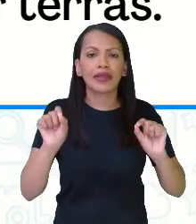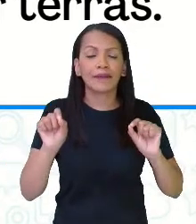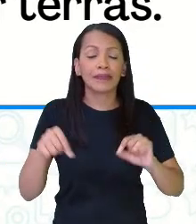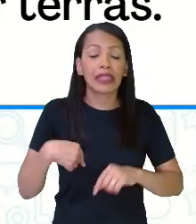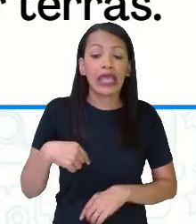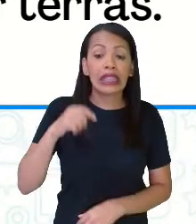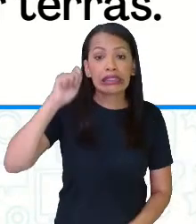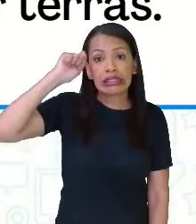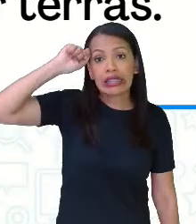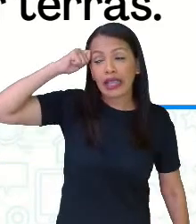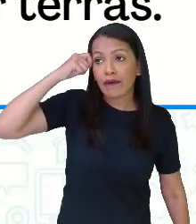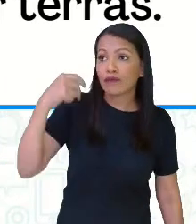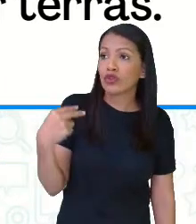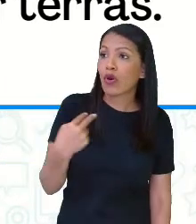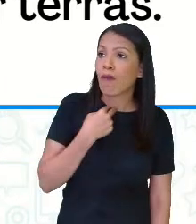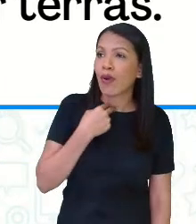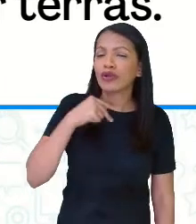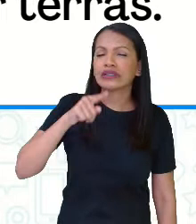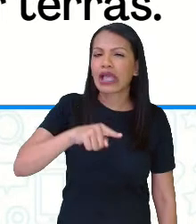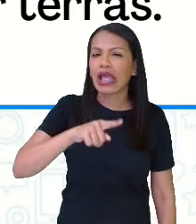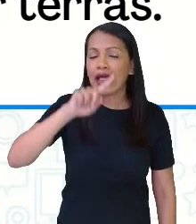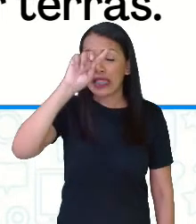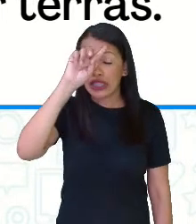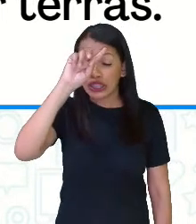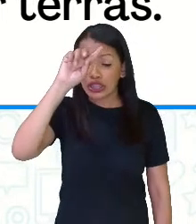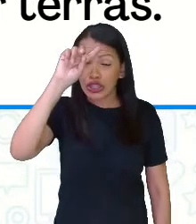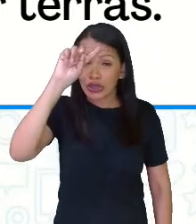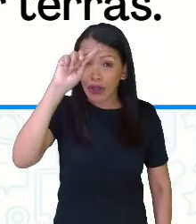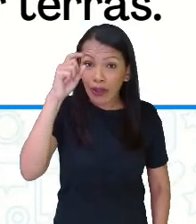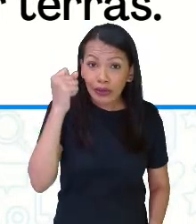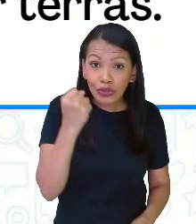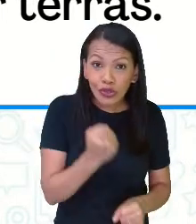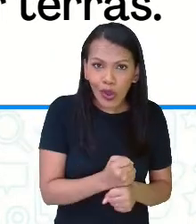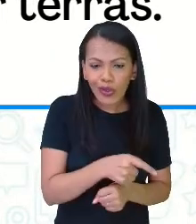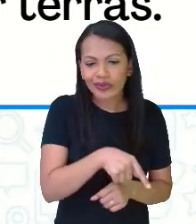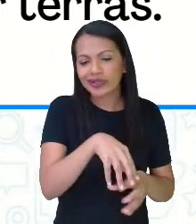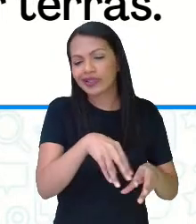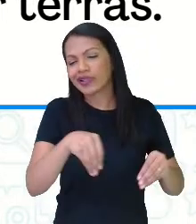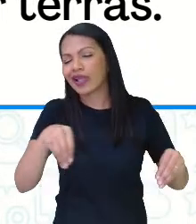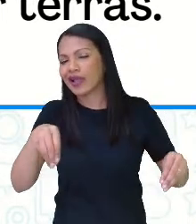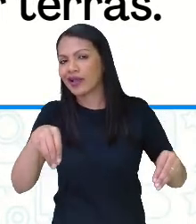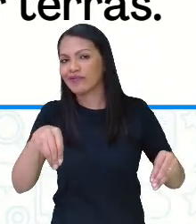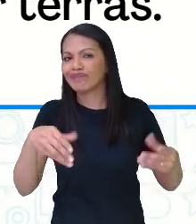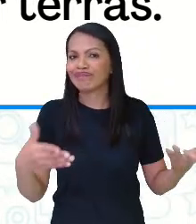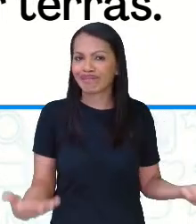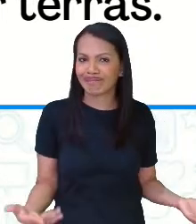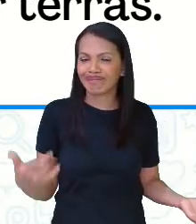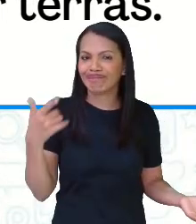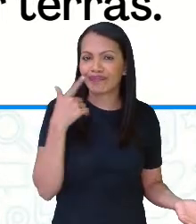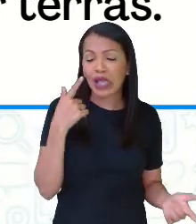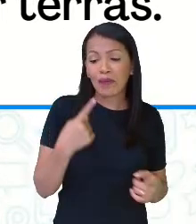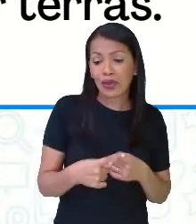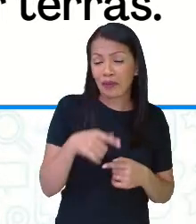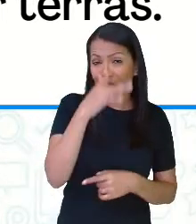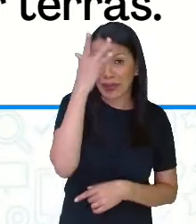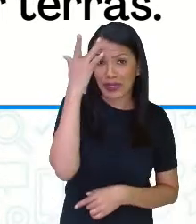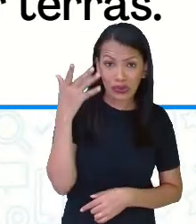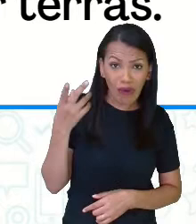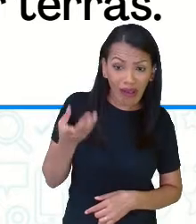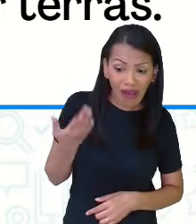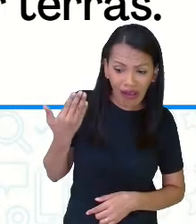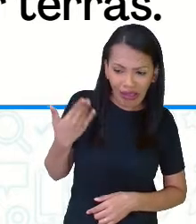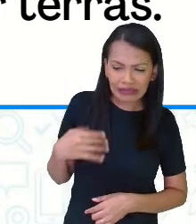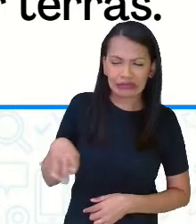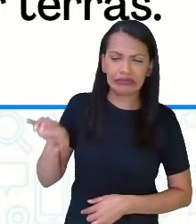conhecida, foi uma antecipação de grandes fazendeiros e políticos latifundiários que queriam impedir que os negros pudessem ter